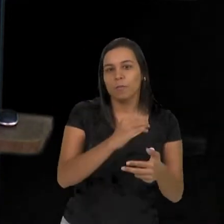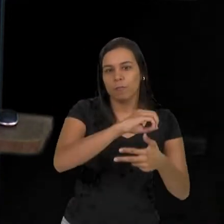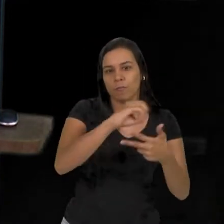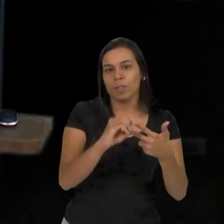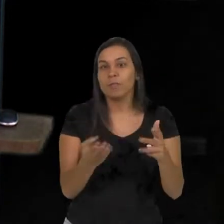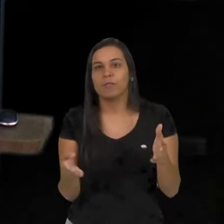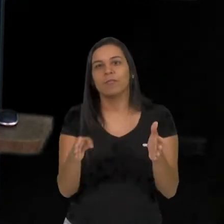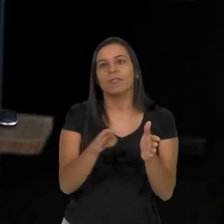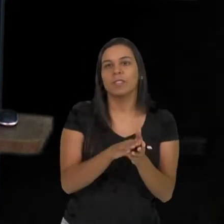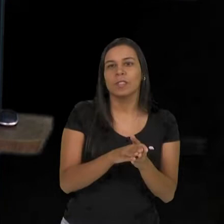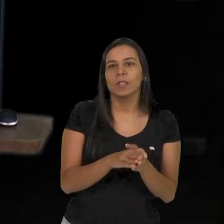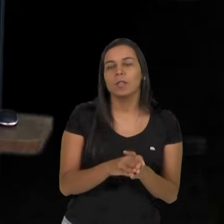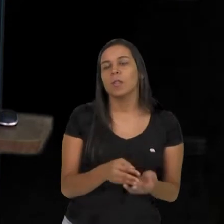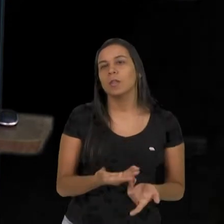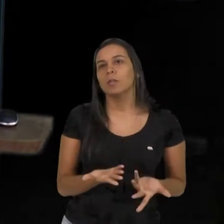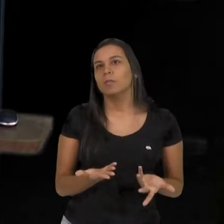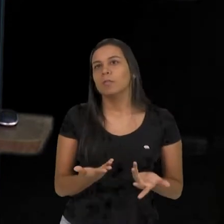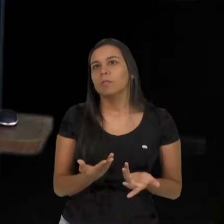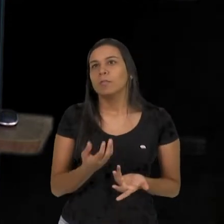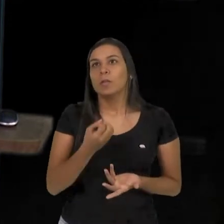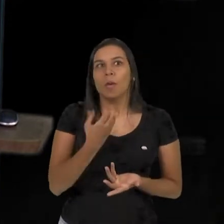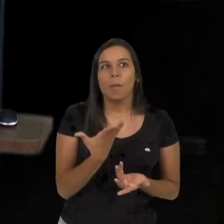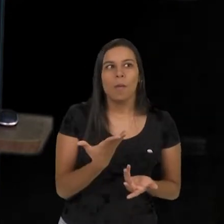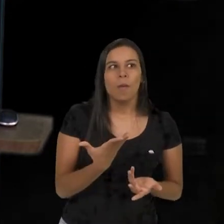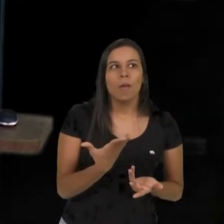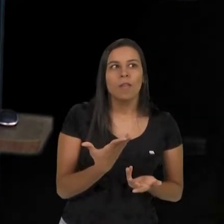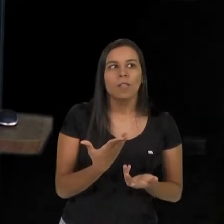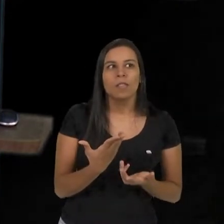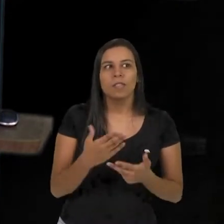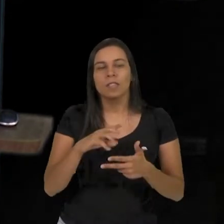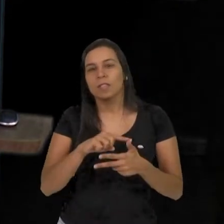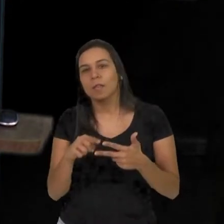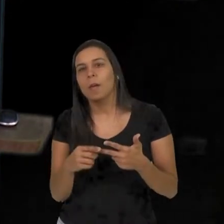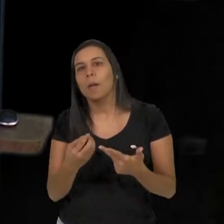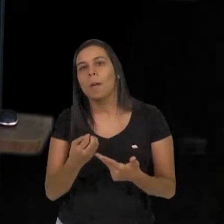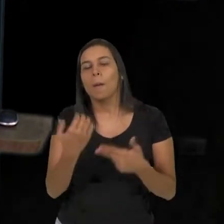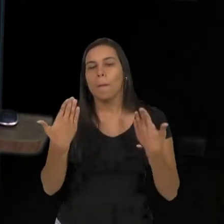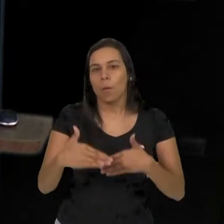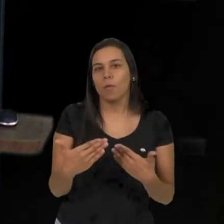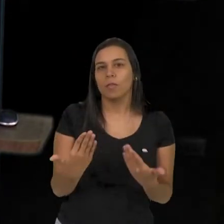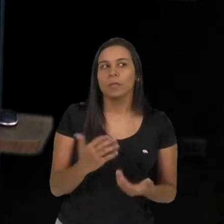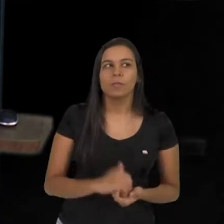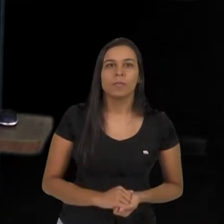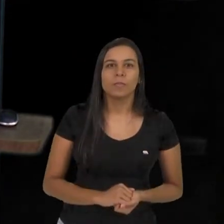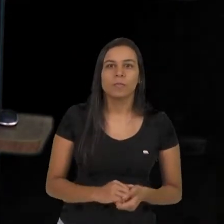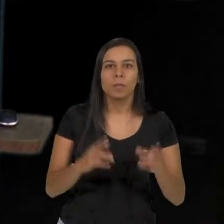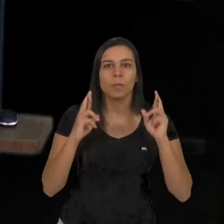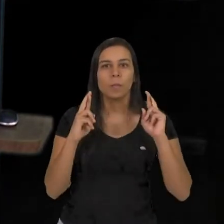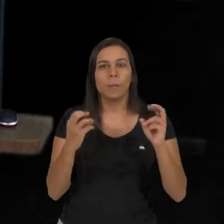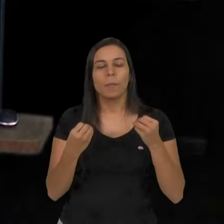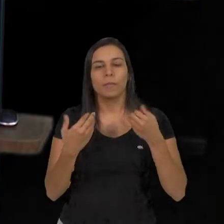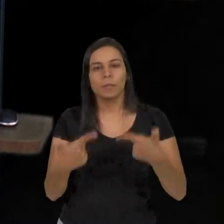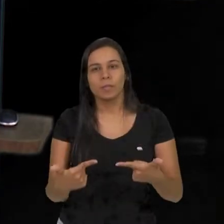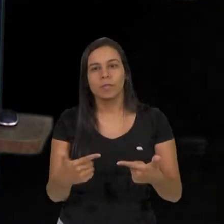excelente média lá em inglês. Acertar as 5, por que não? Temos todas as condições para isso. Boa sorte e bom Enem para todos.